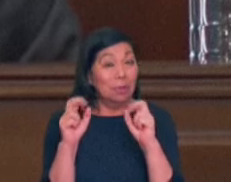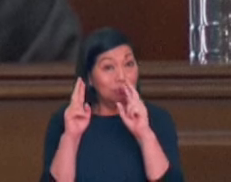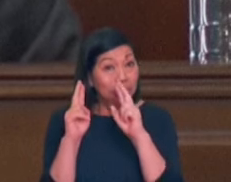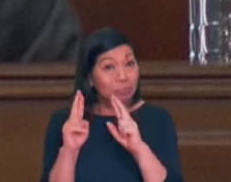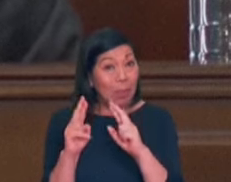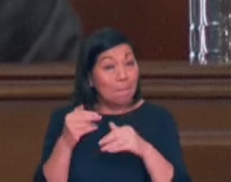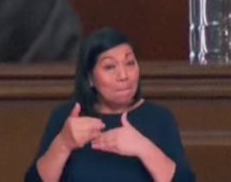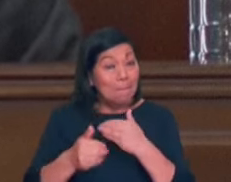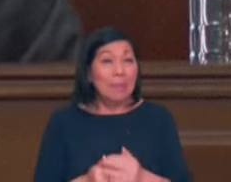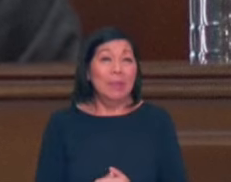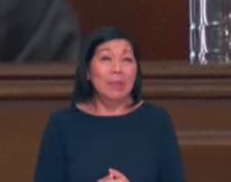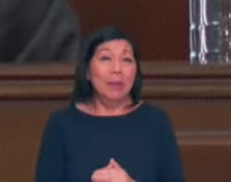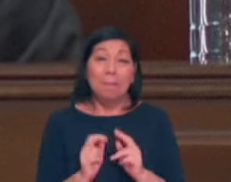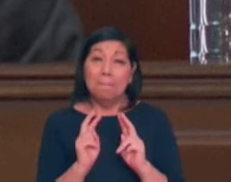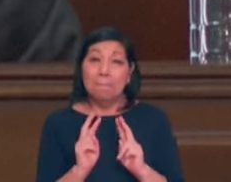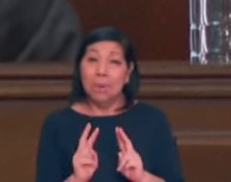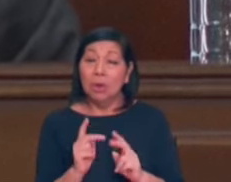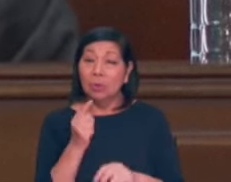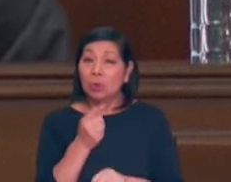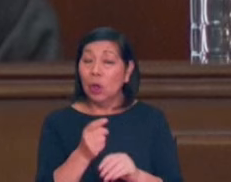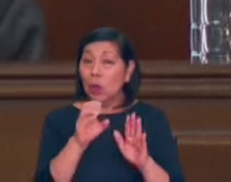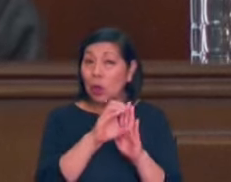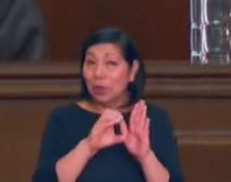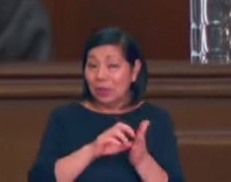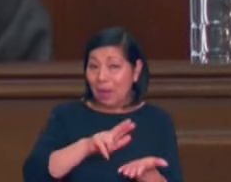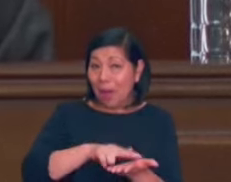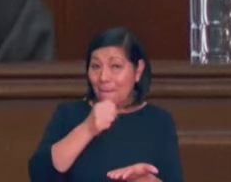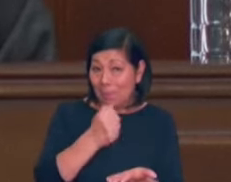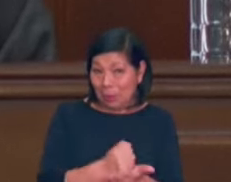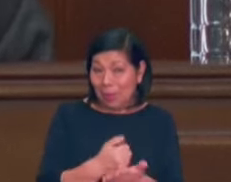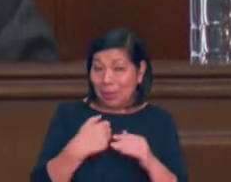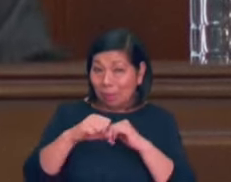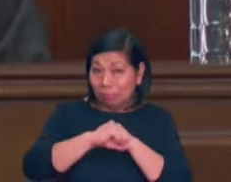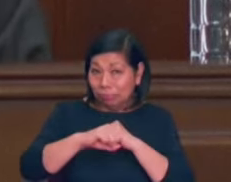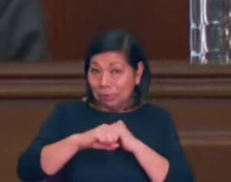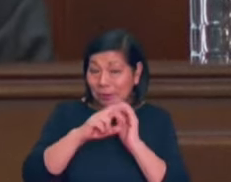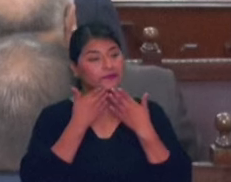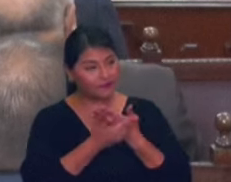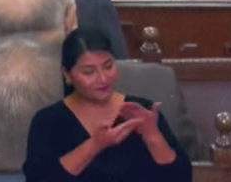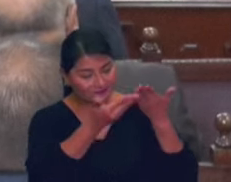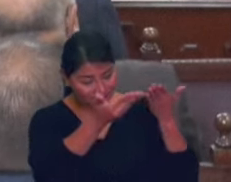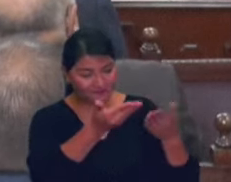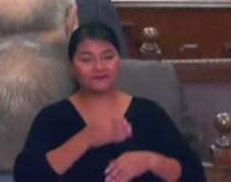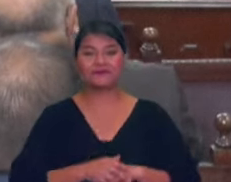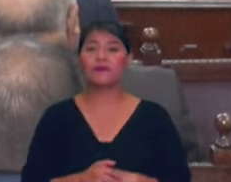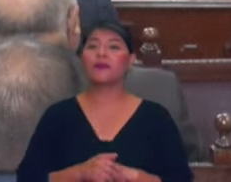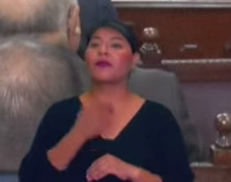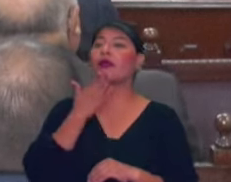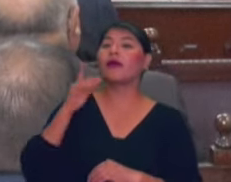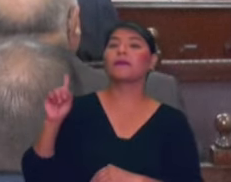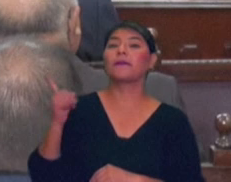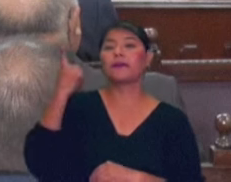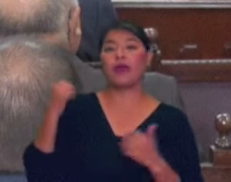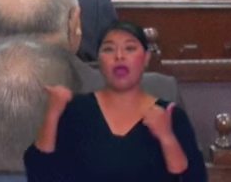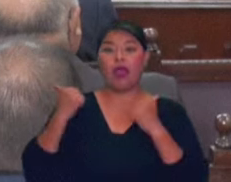2022 o MP também afirmou que estão incluídos na solicitação os crimes de rebelião abuso de autoridade e grave